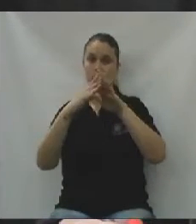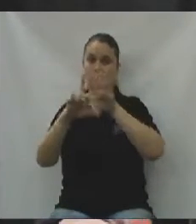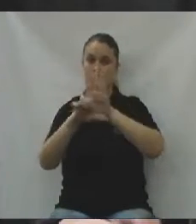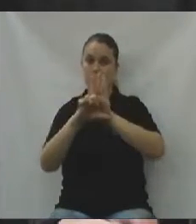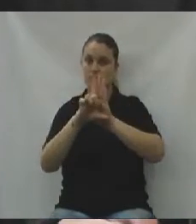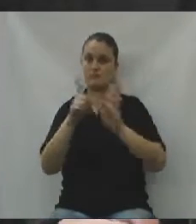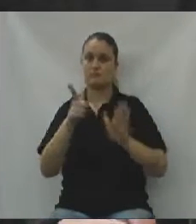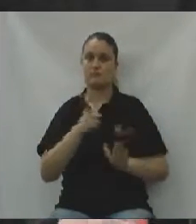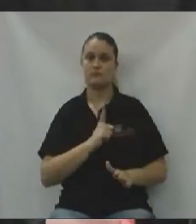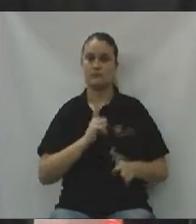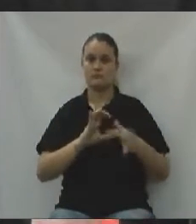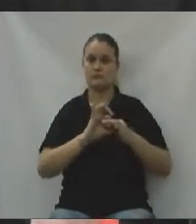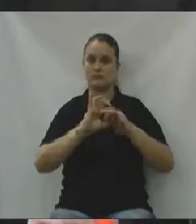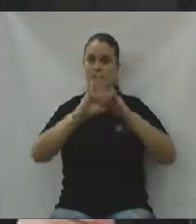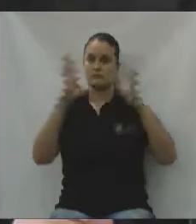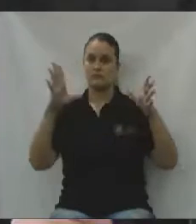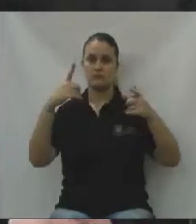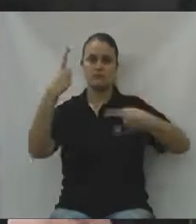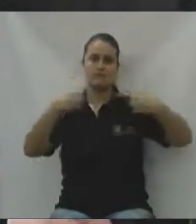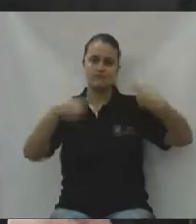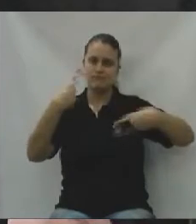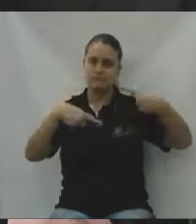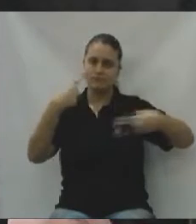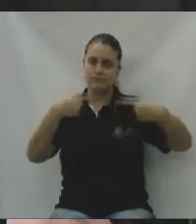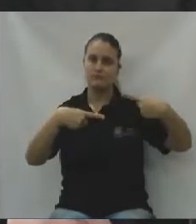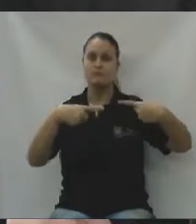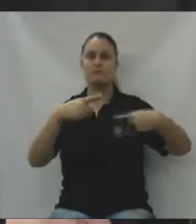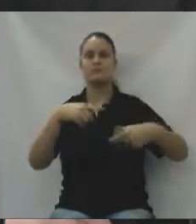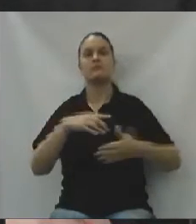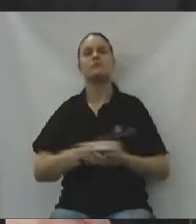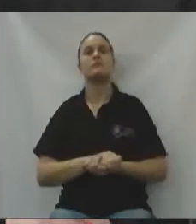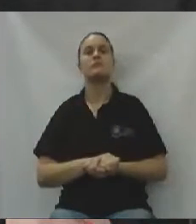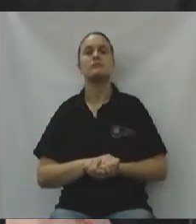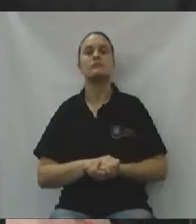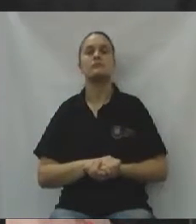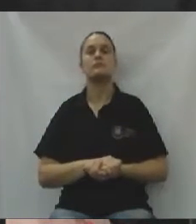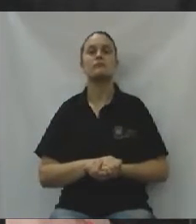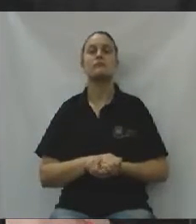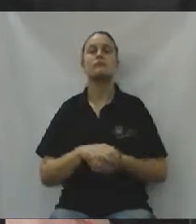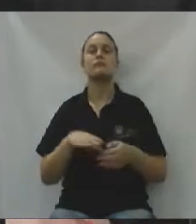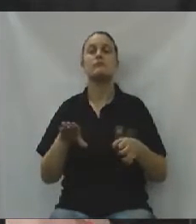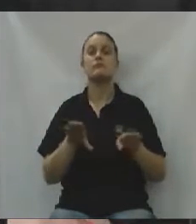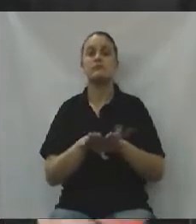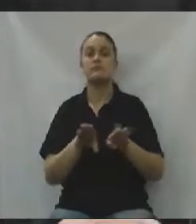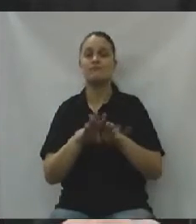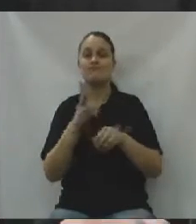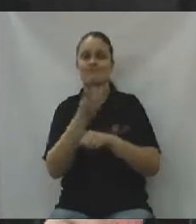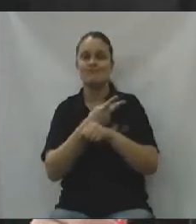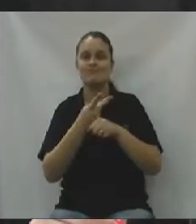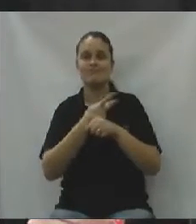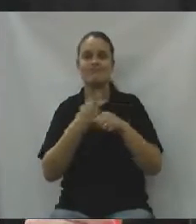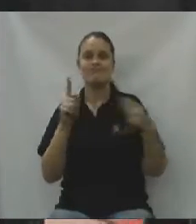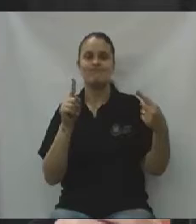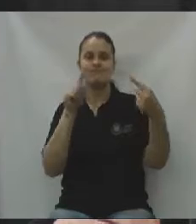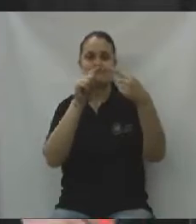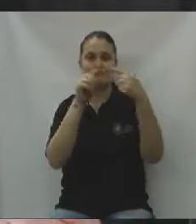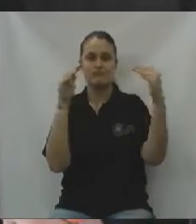onde se trava o debate, a discussão saudável e se busca resultados.